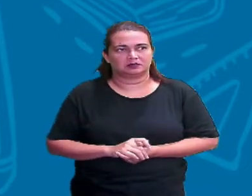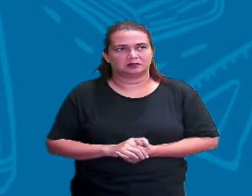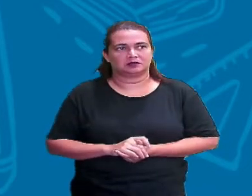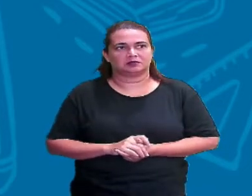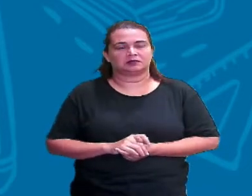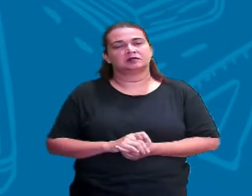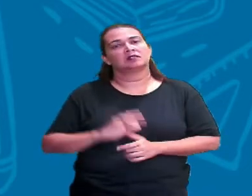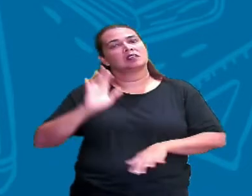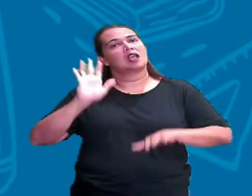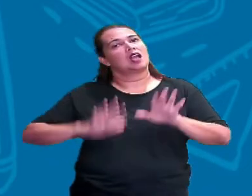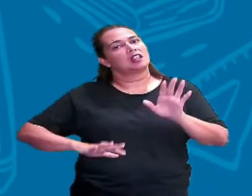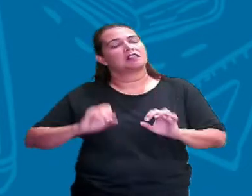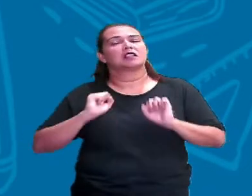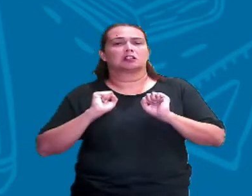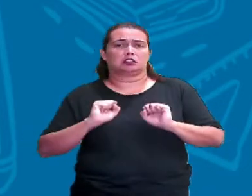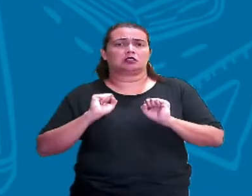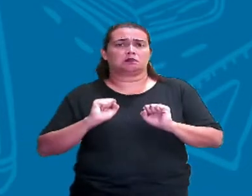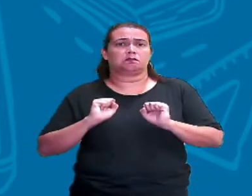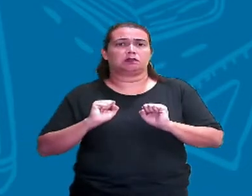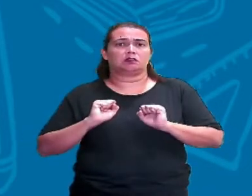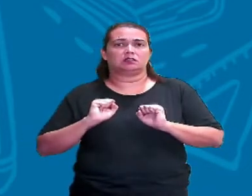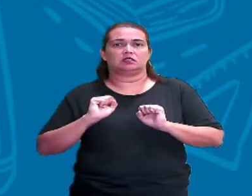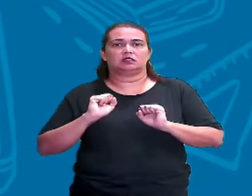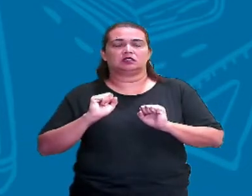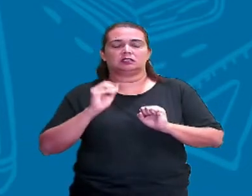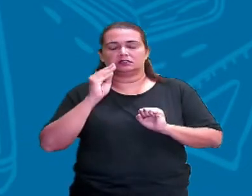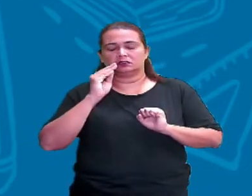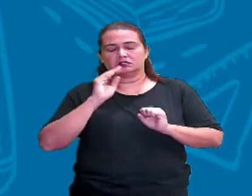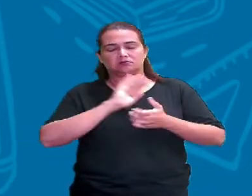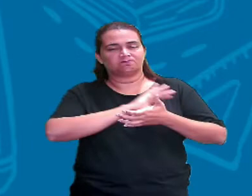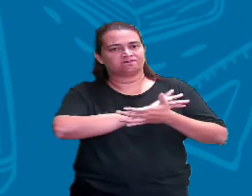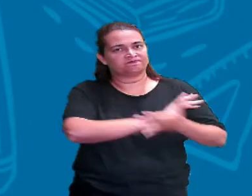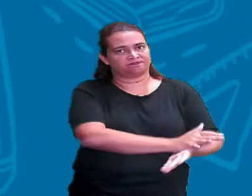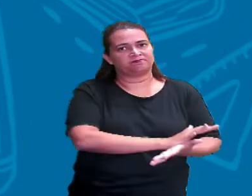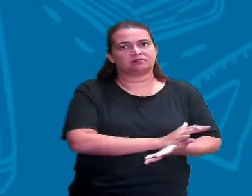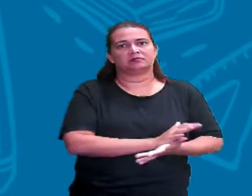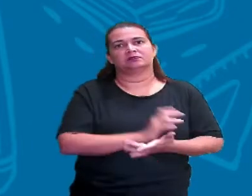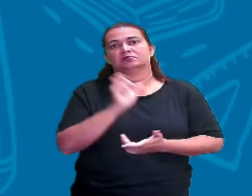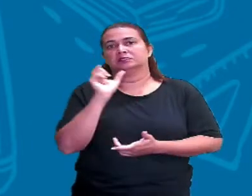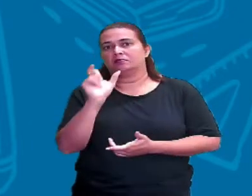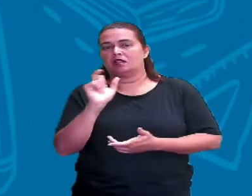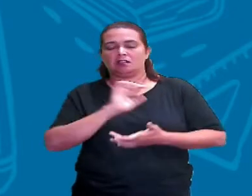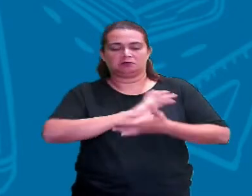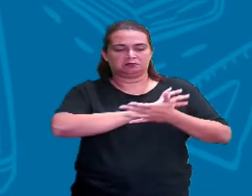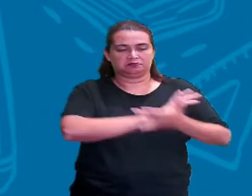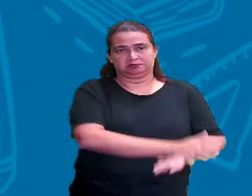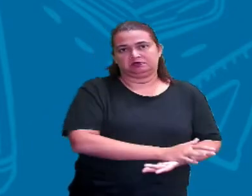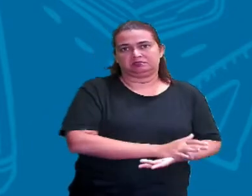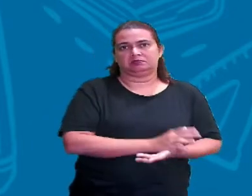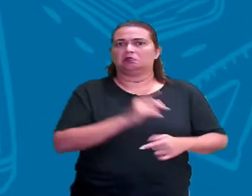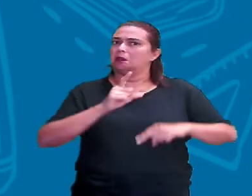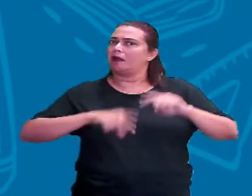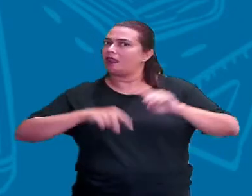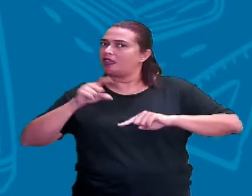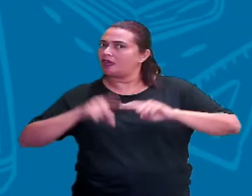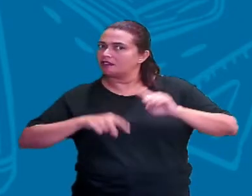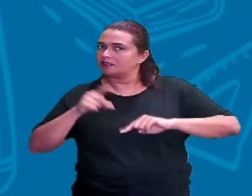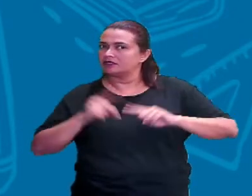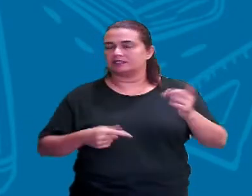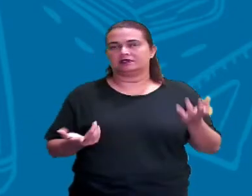assim, pejorativa, né? É como se você estivesse falando aqui alguma palavra de baixo calão, né?